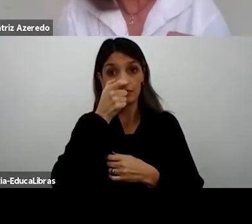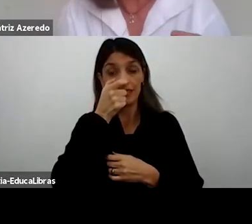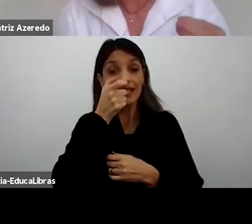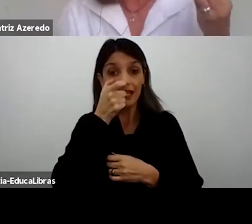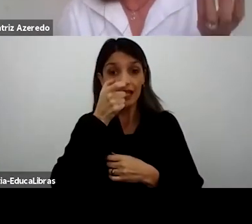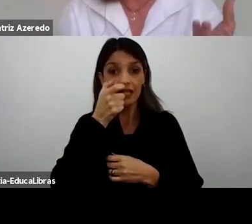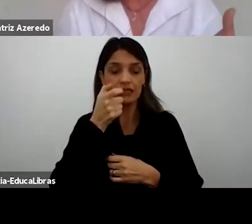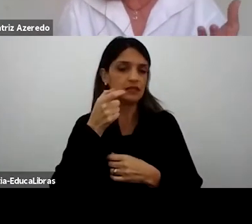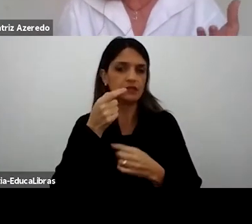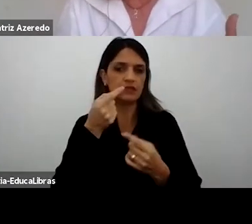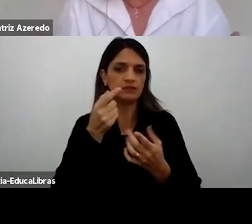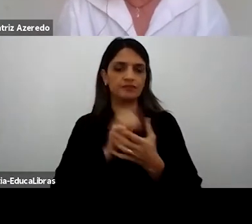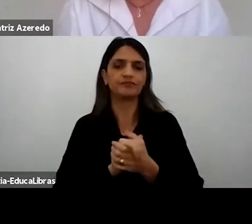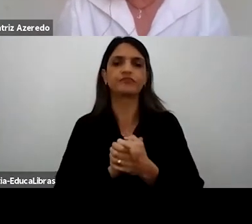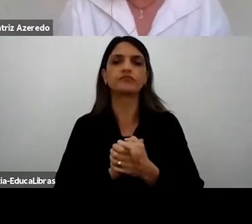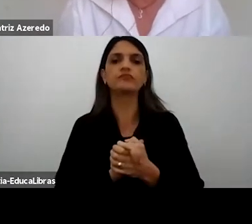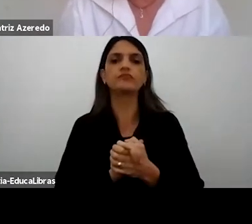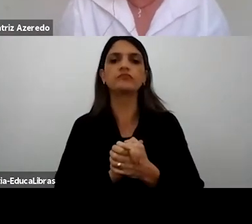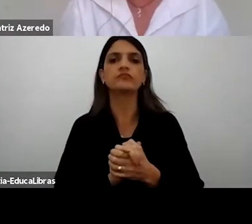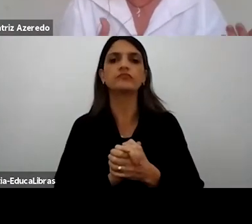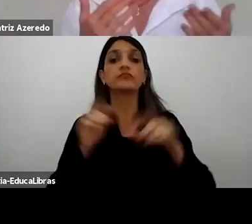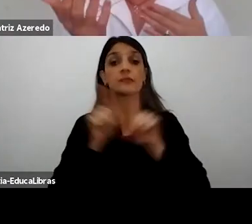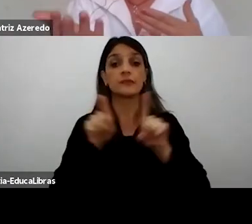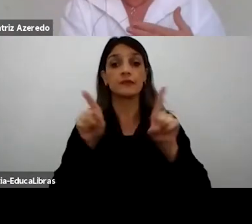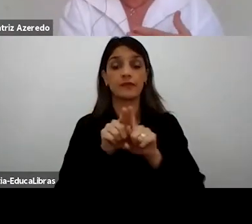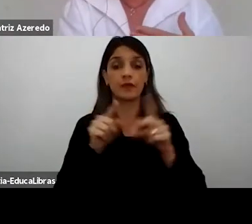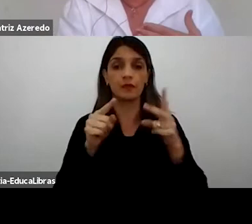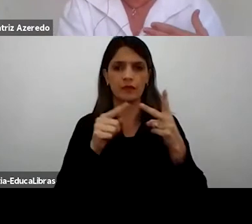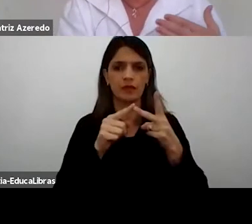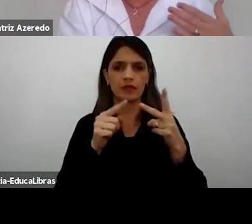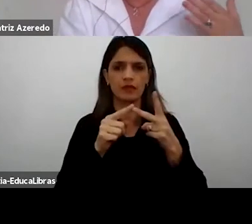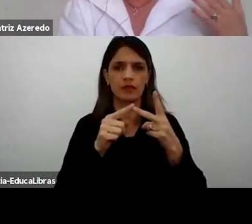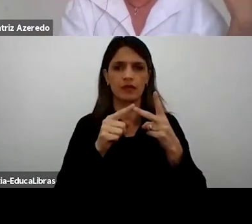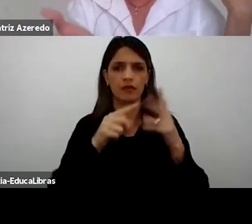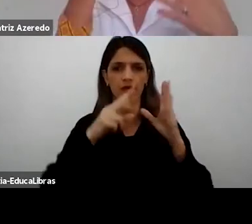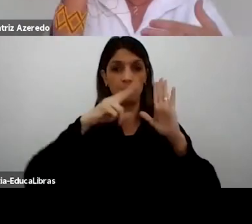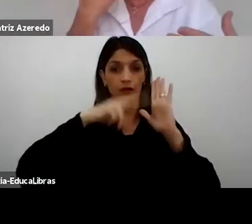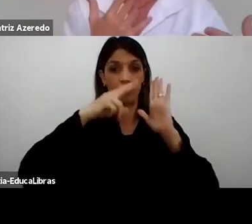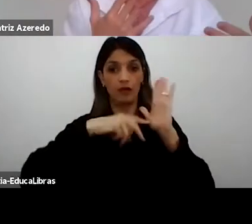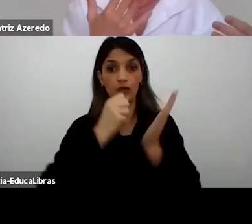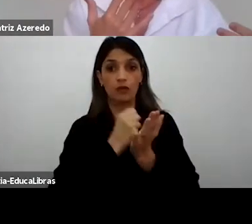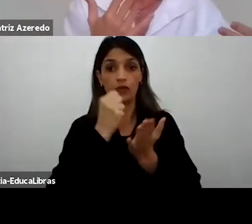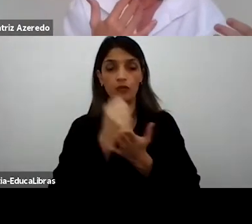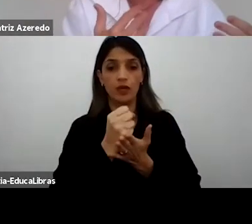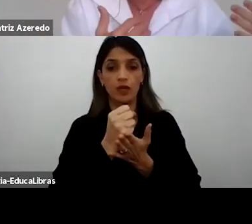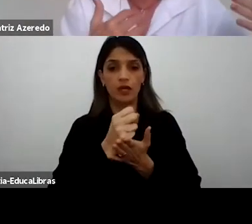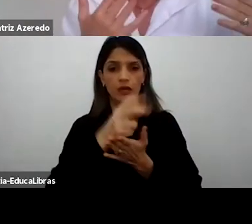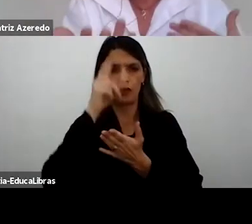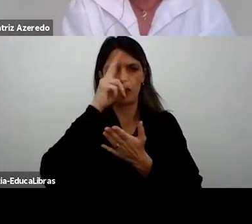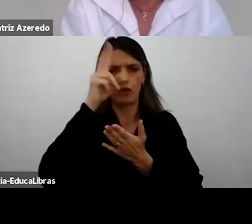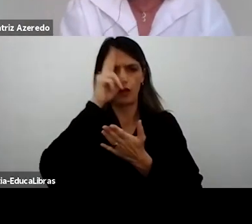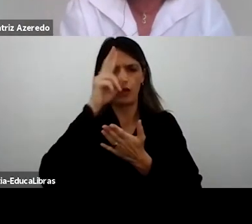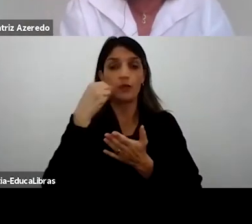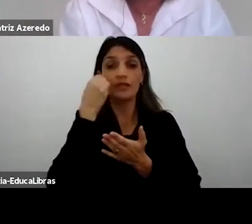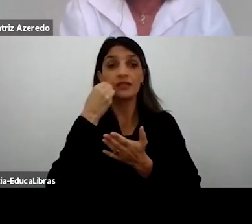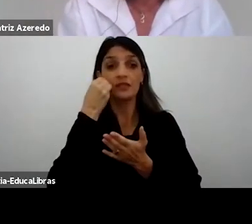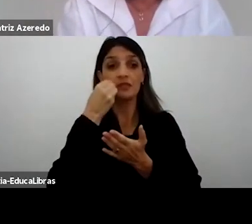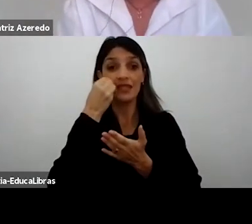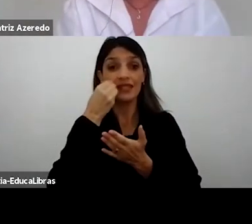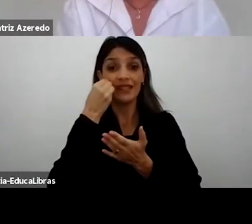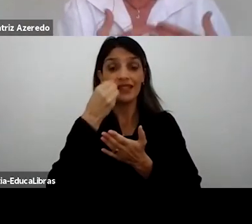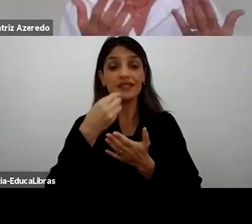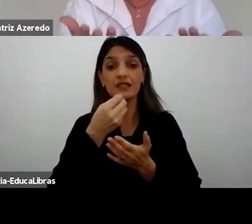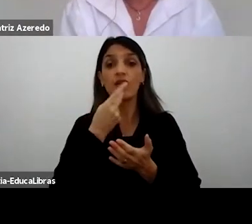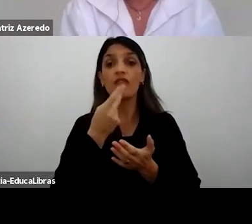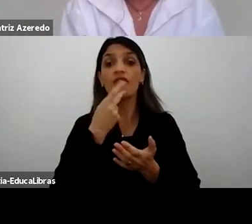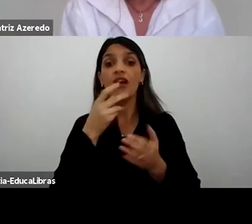segundo ponto, que também está na tua pergunta, Joana, é o que lendo esse documento me faz olhar para a nossa experiência. E aí eu falo da Globo,